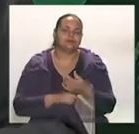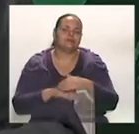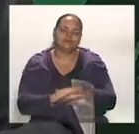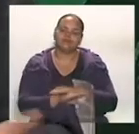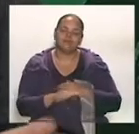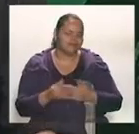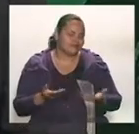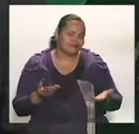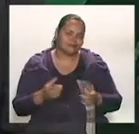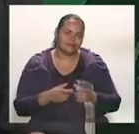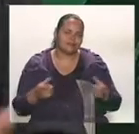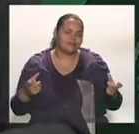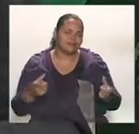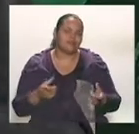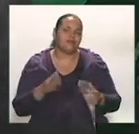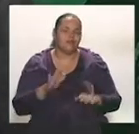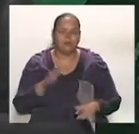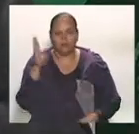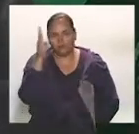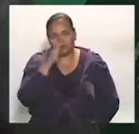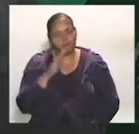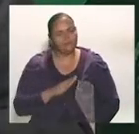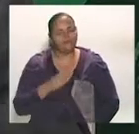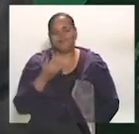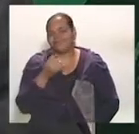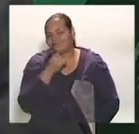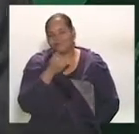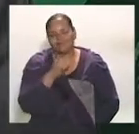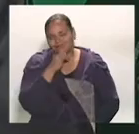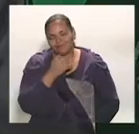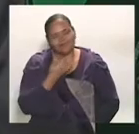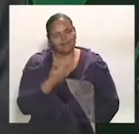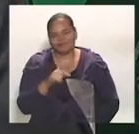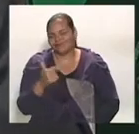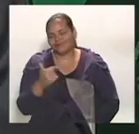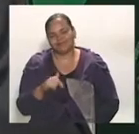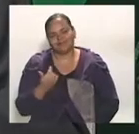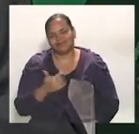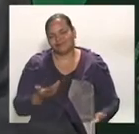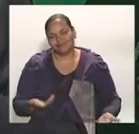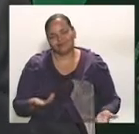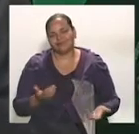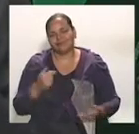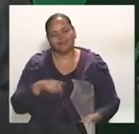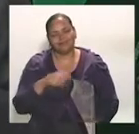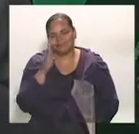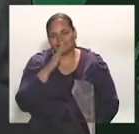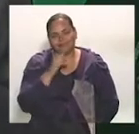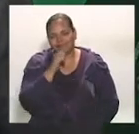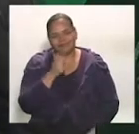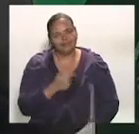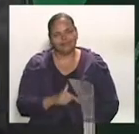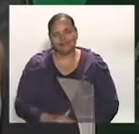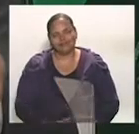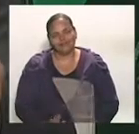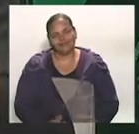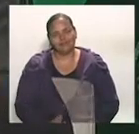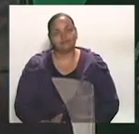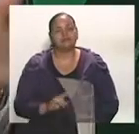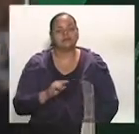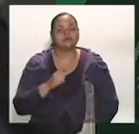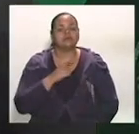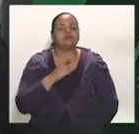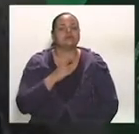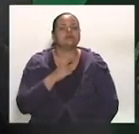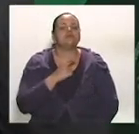de ilegalidades aumenta. Mas no Brasil, infelizmente, a gente não está tendo isso. A gente está continua